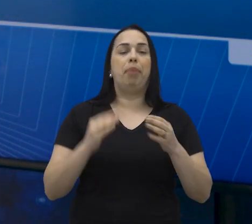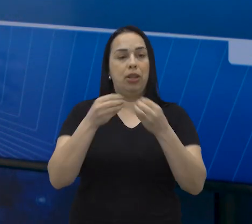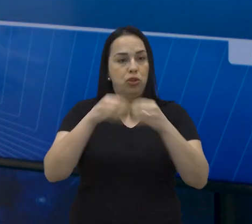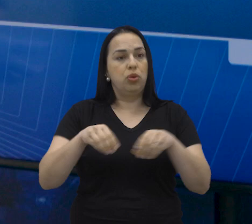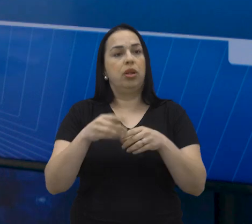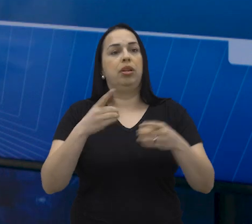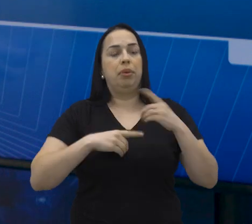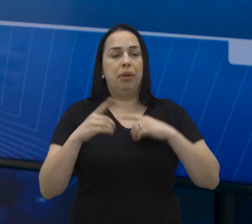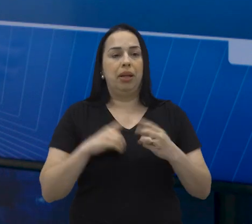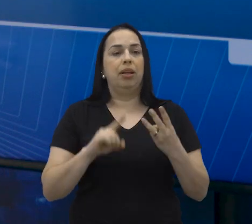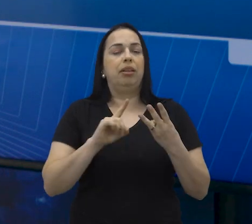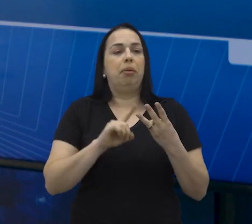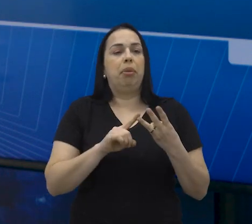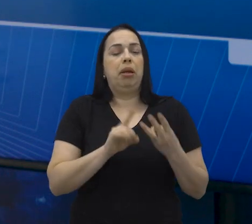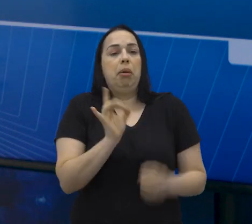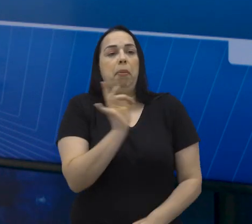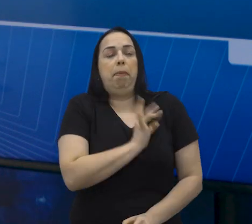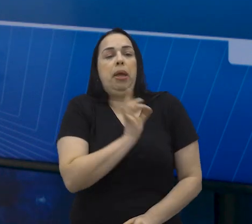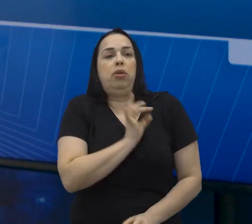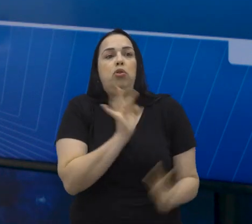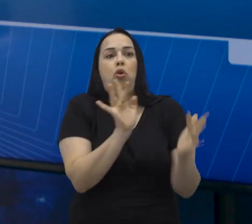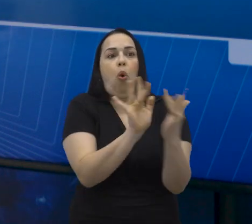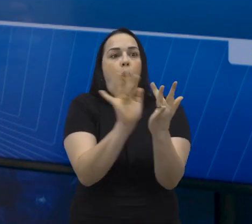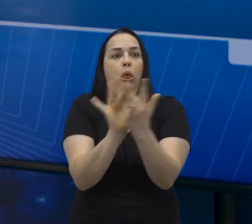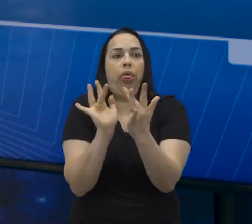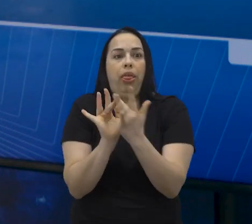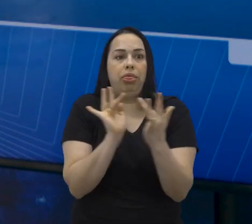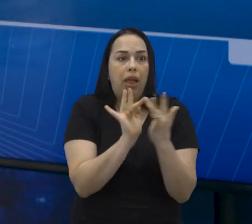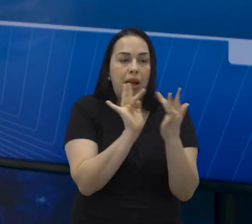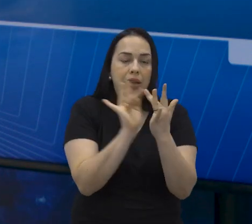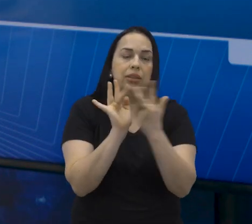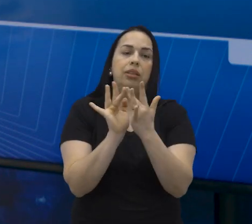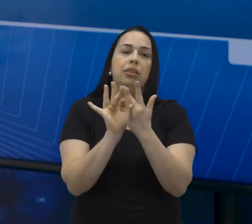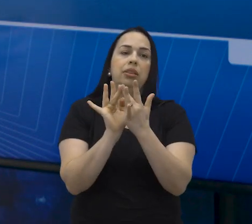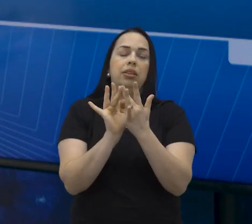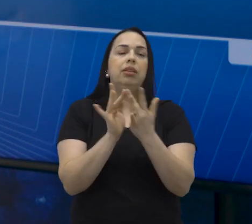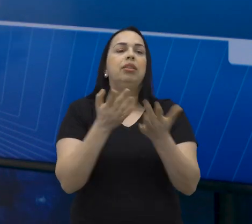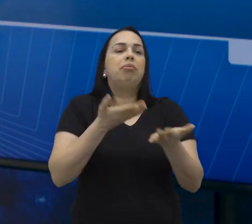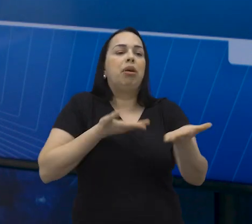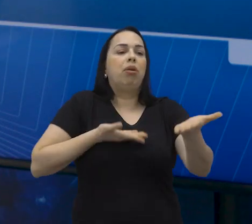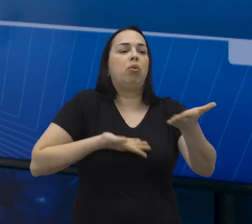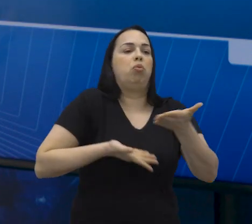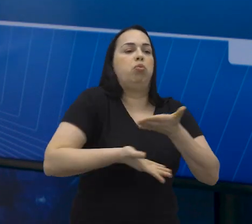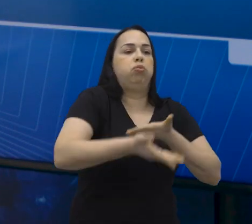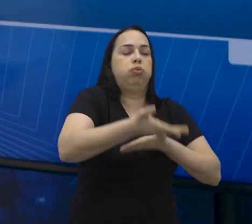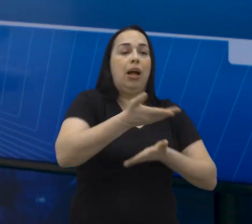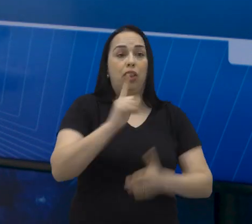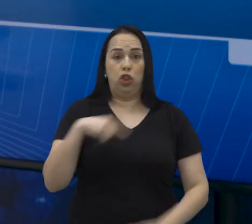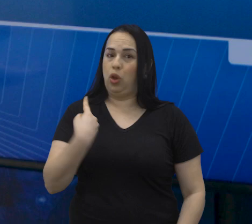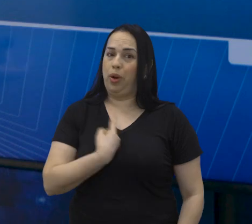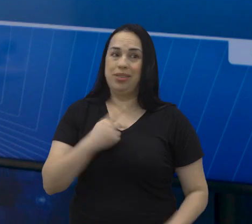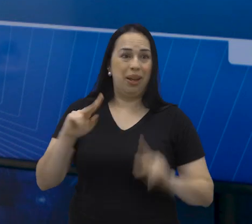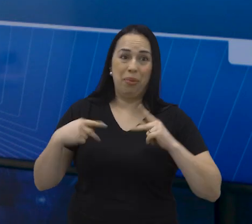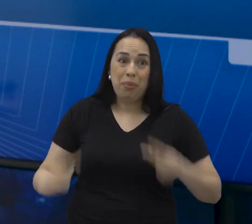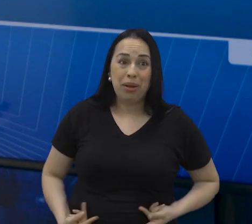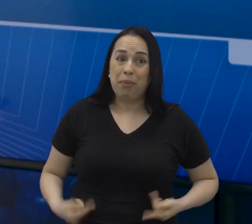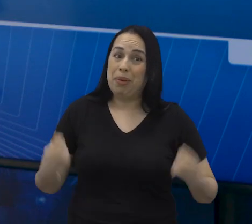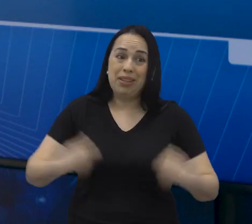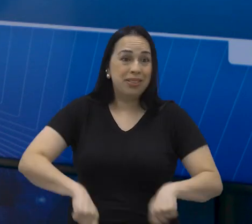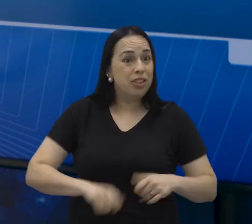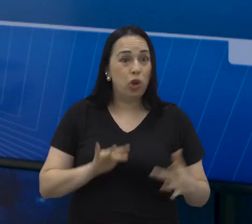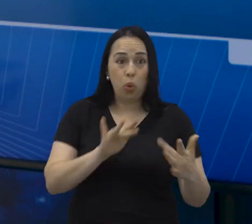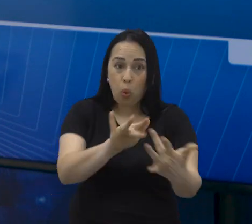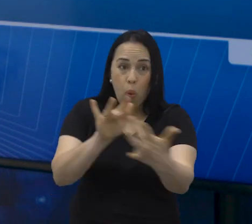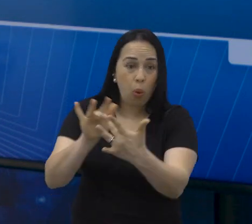observa mais, a fobia social, né? A falta da convivência, nós somos seres sociais, né? Então